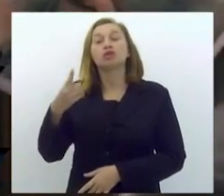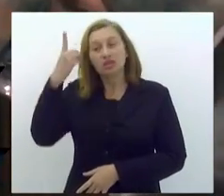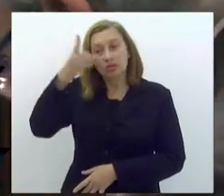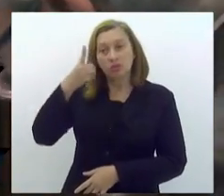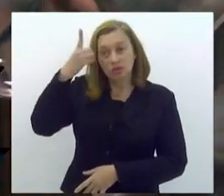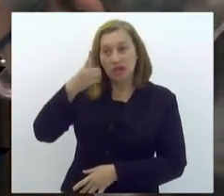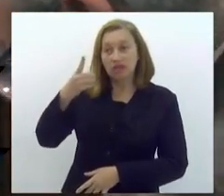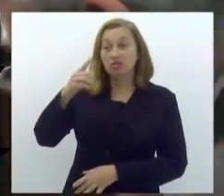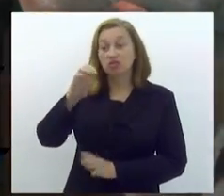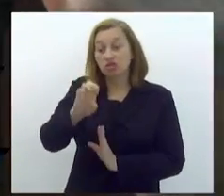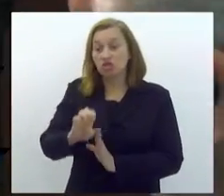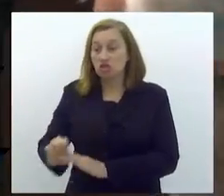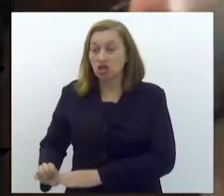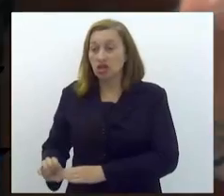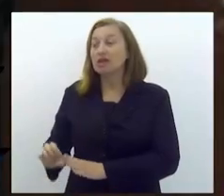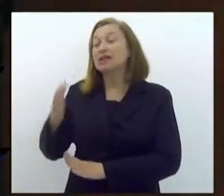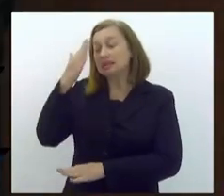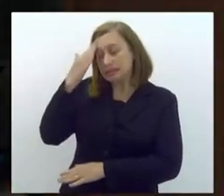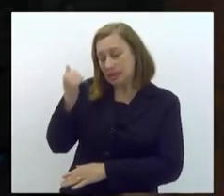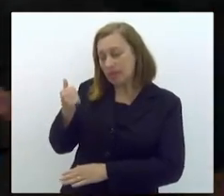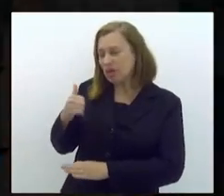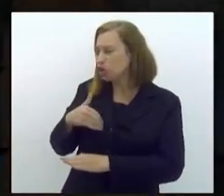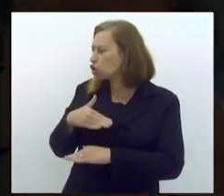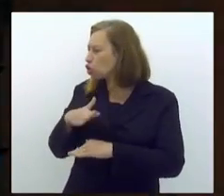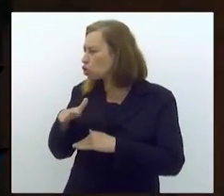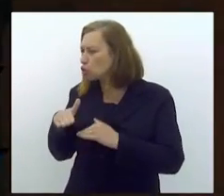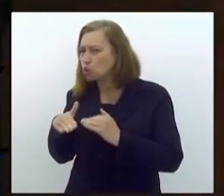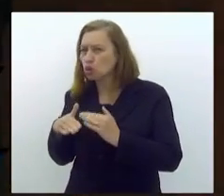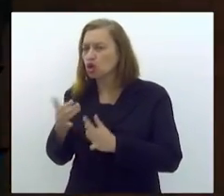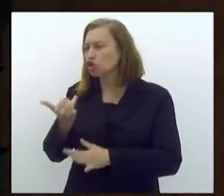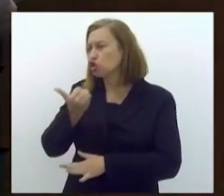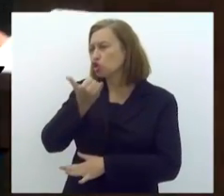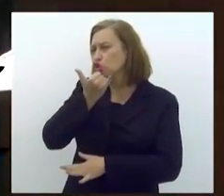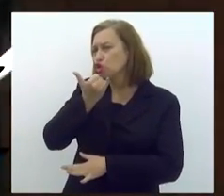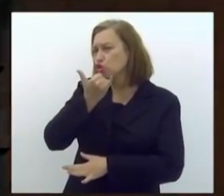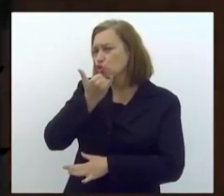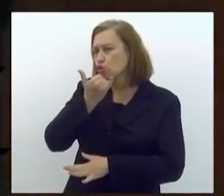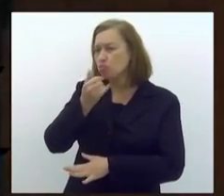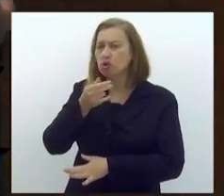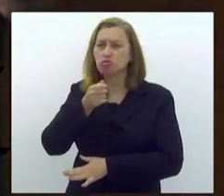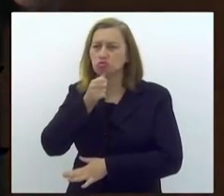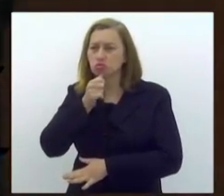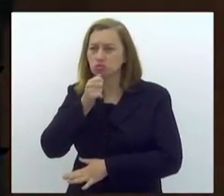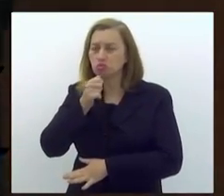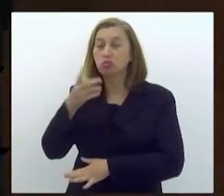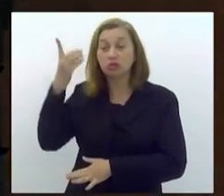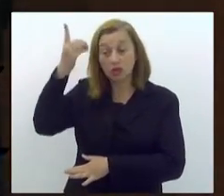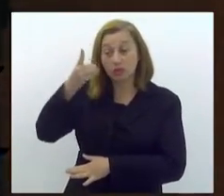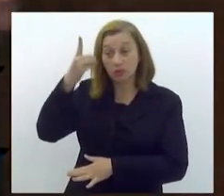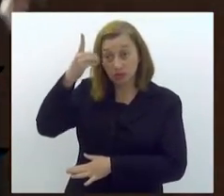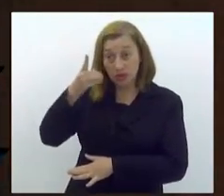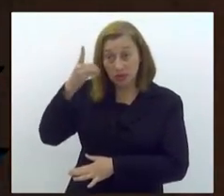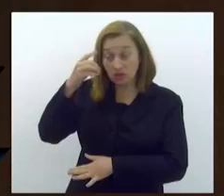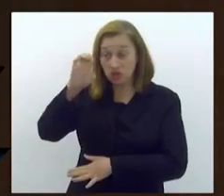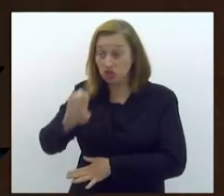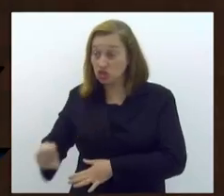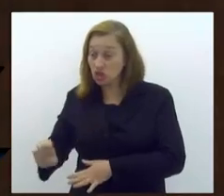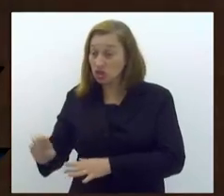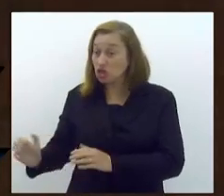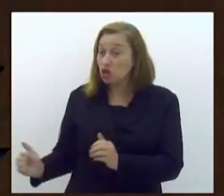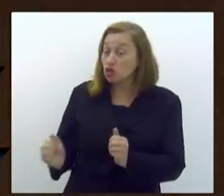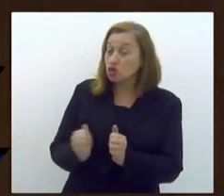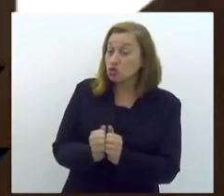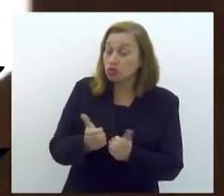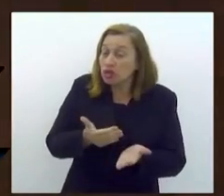que nós sabemos que todo nenhum Deputado desculpa nenhum Deputado de esquerda presente na inauguração do